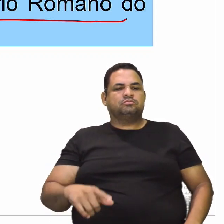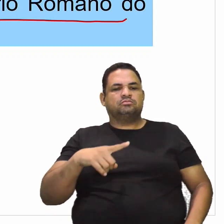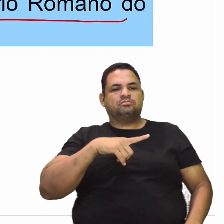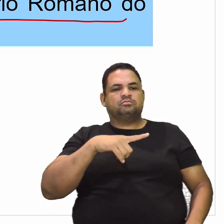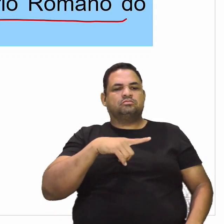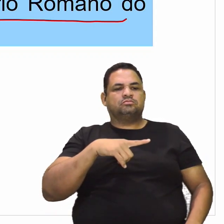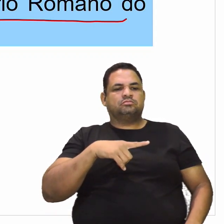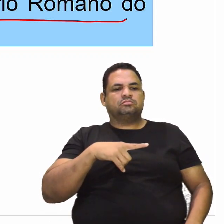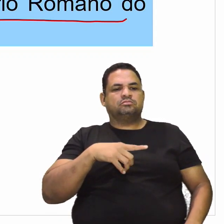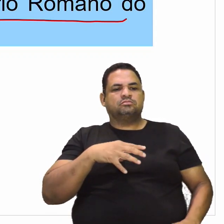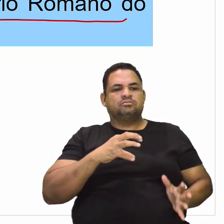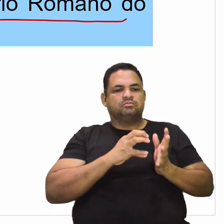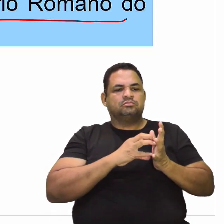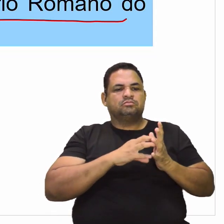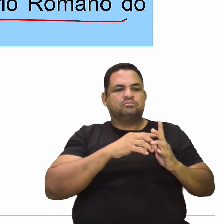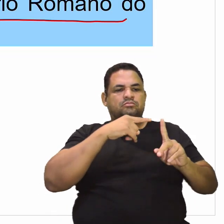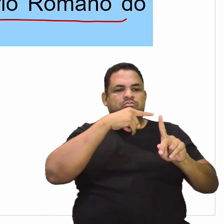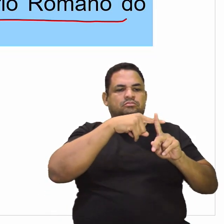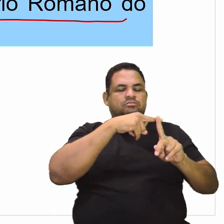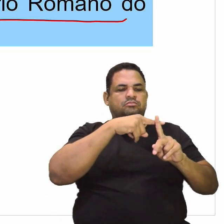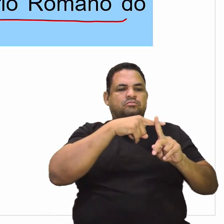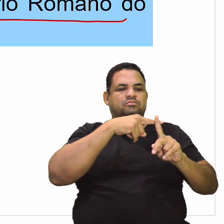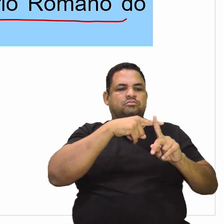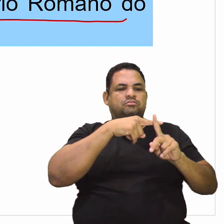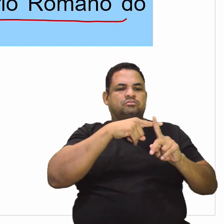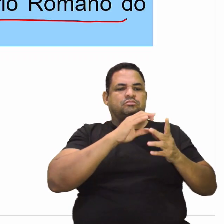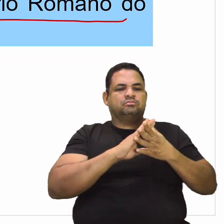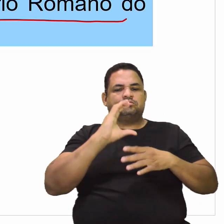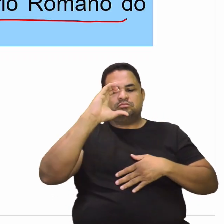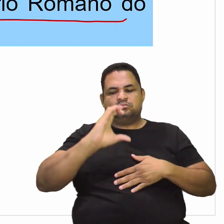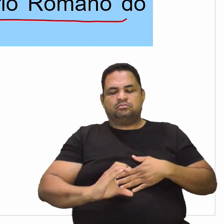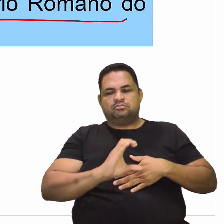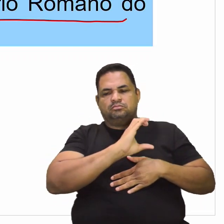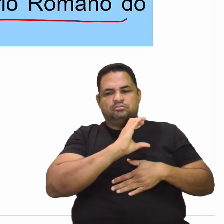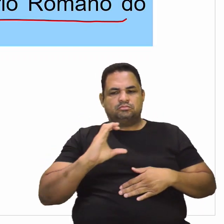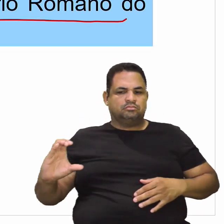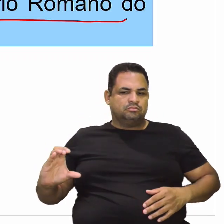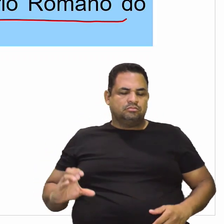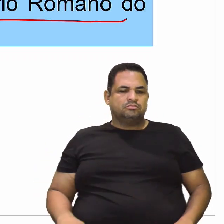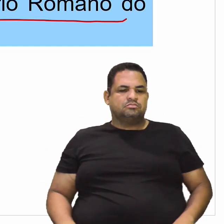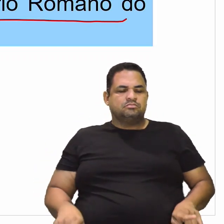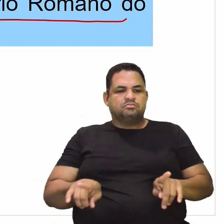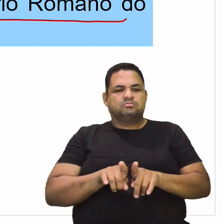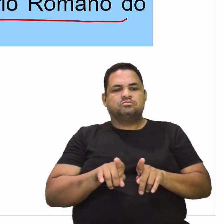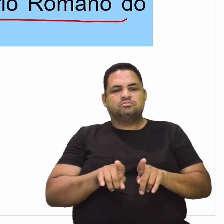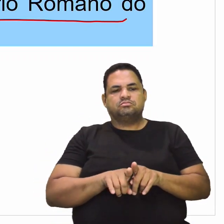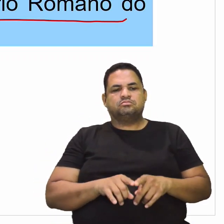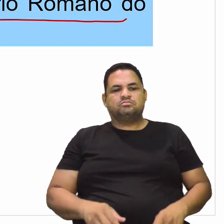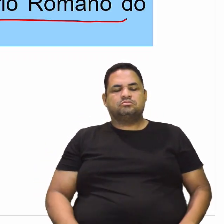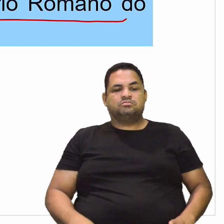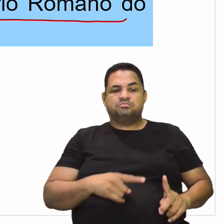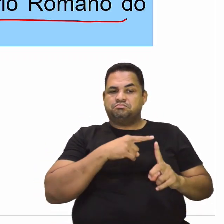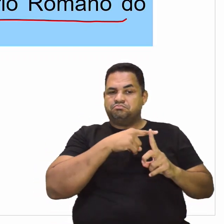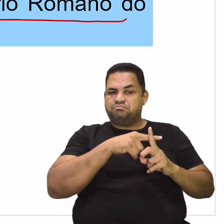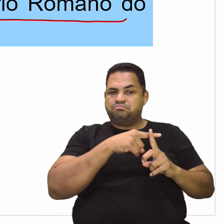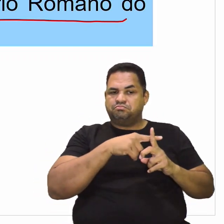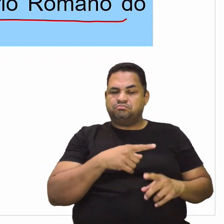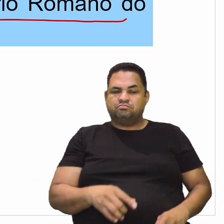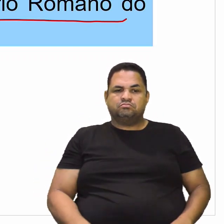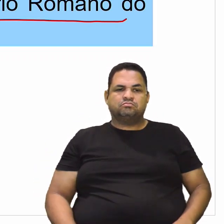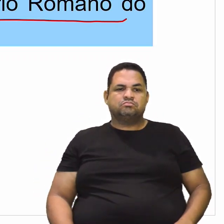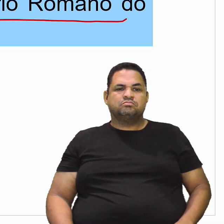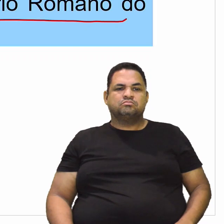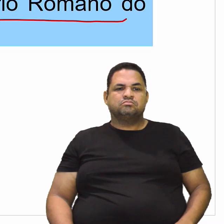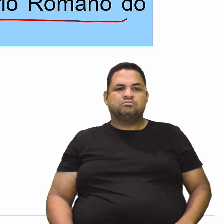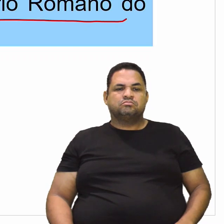o símbolo da Igreja Católica Apostólica Romana, que também é a cruz. Aí,